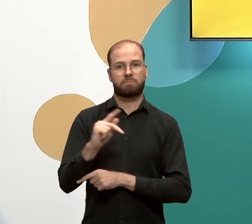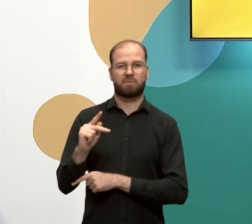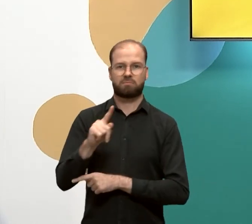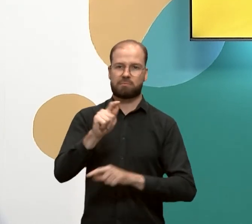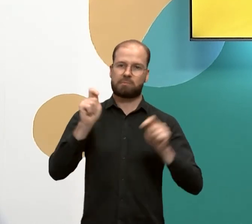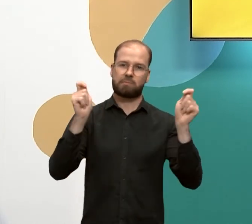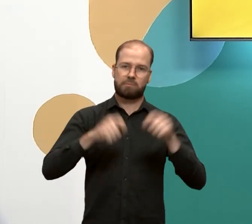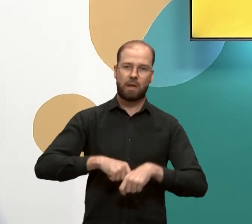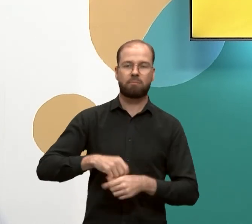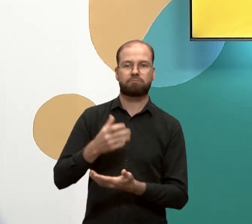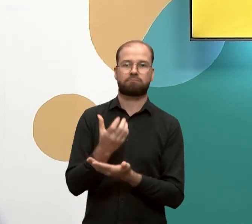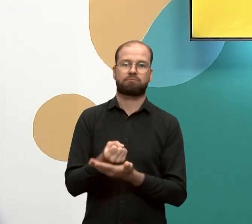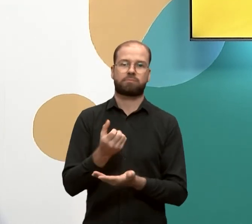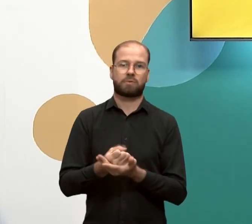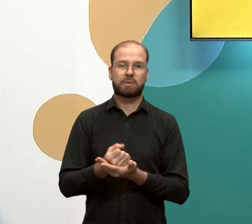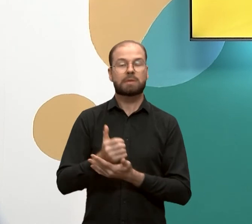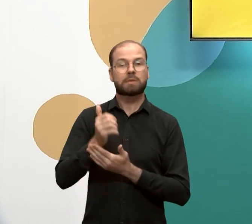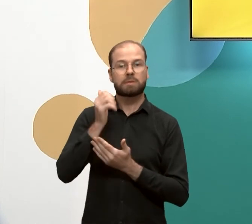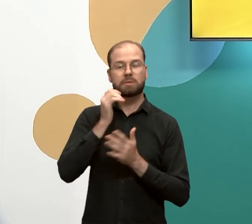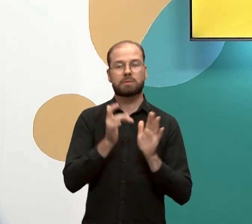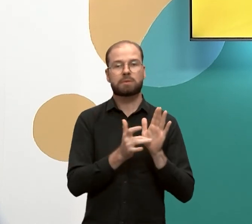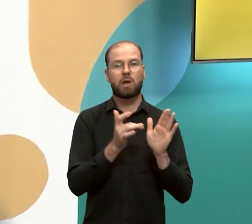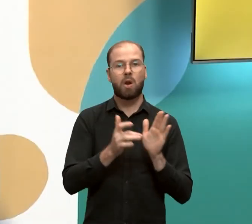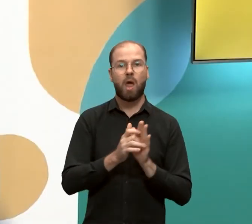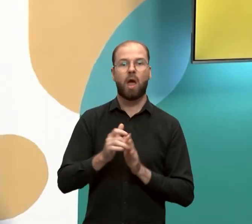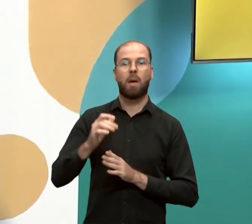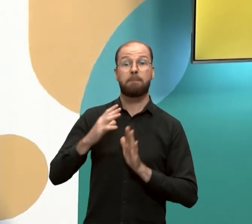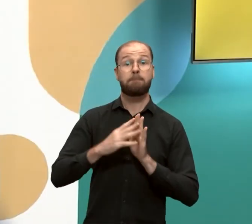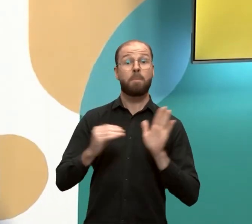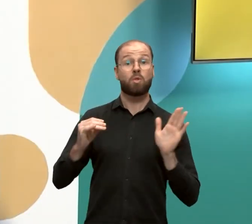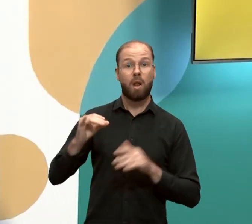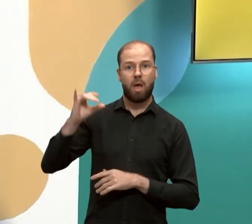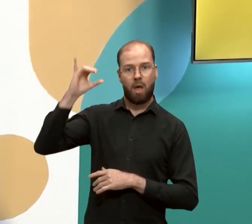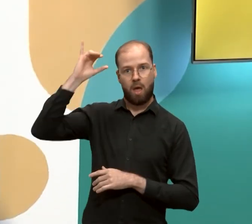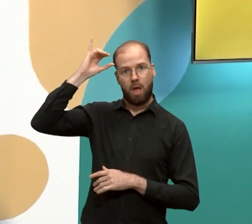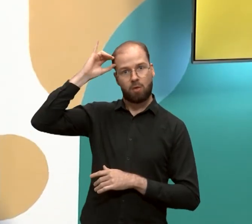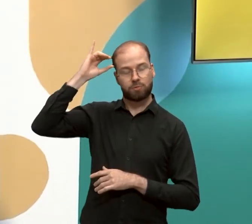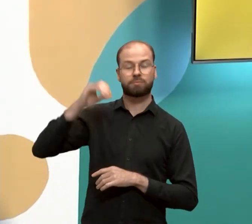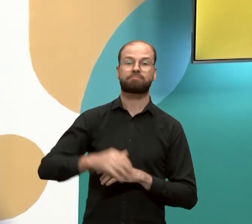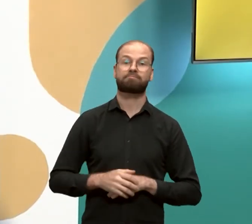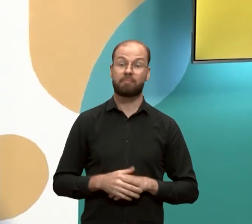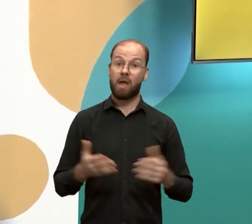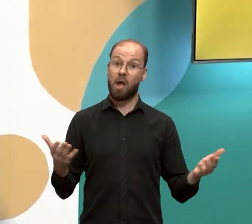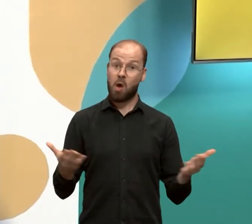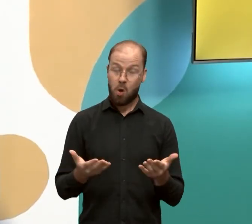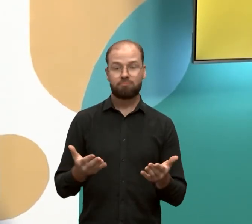gratuitamente em celulares com modelo Android. Nosso programa